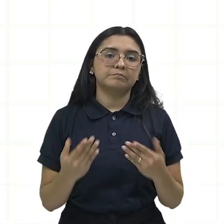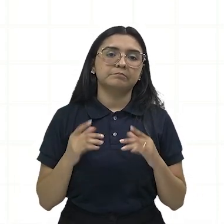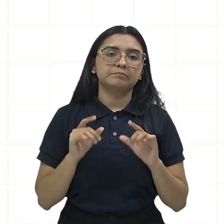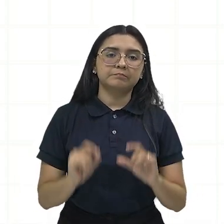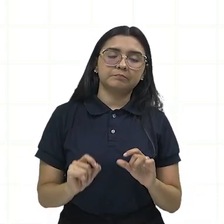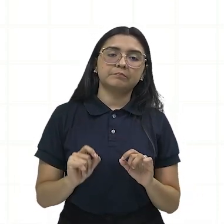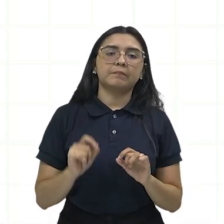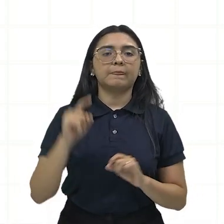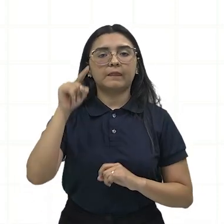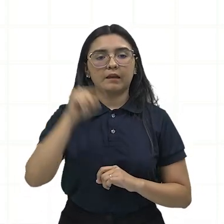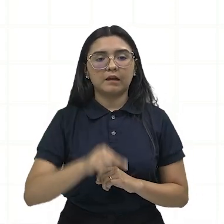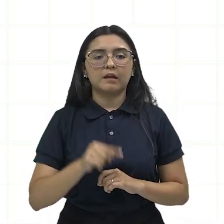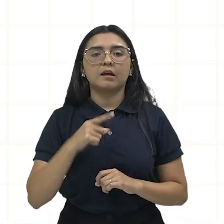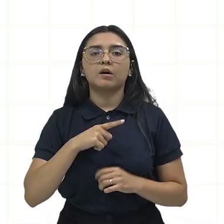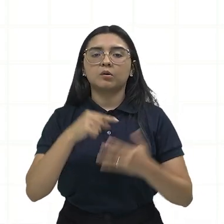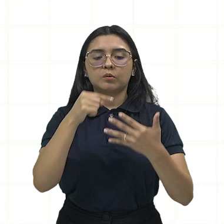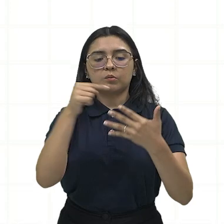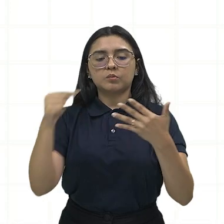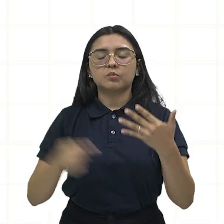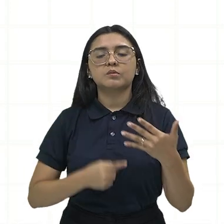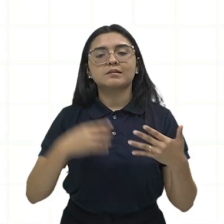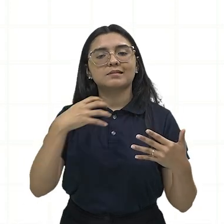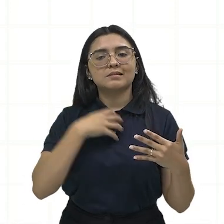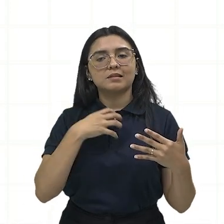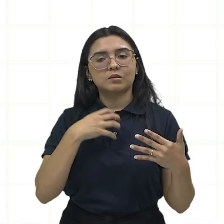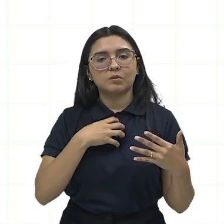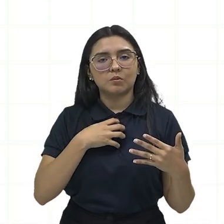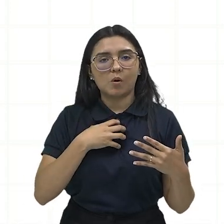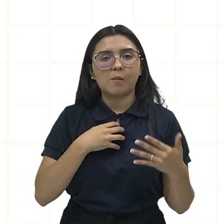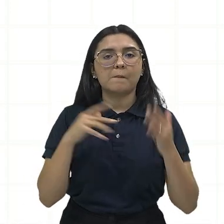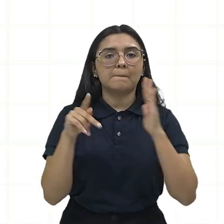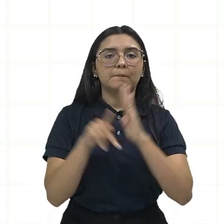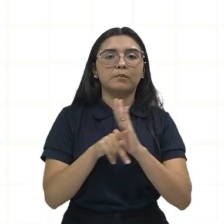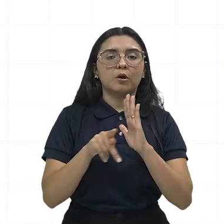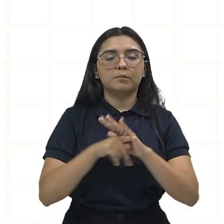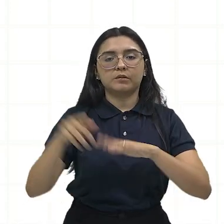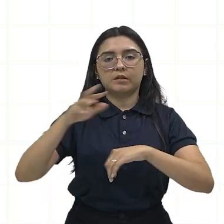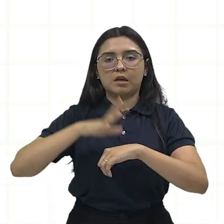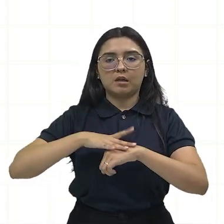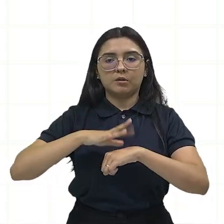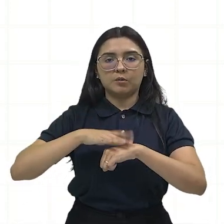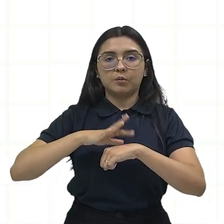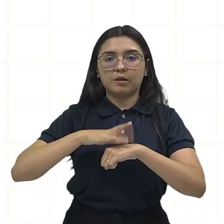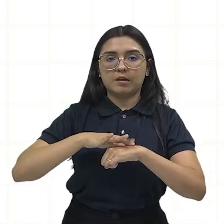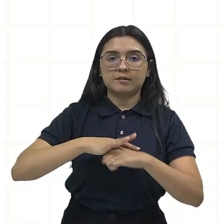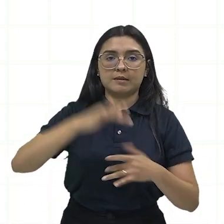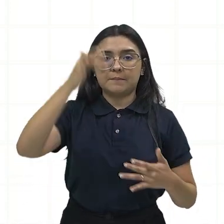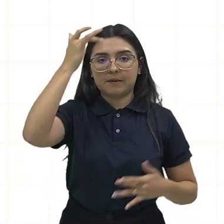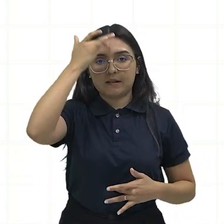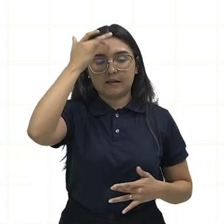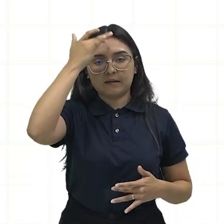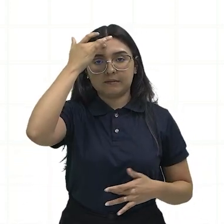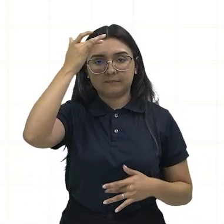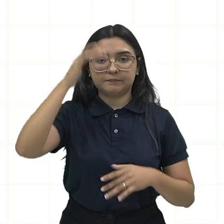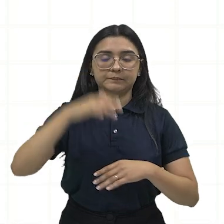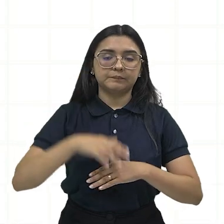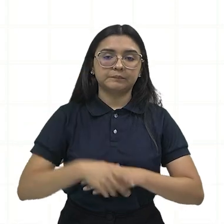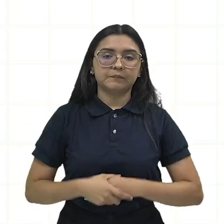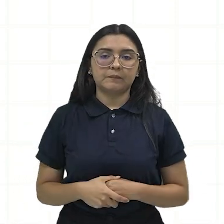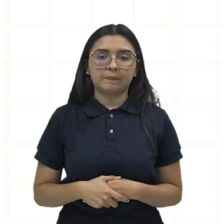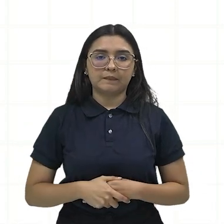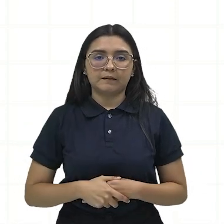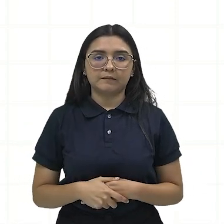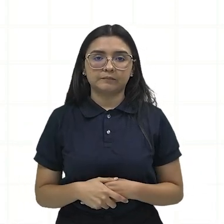é um dos sintomas também da malária, certo? Vimos aí que é uma